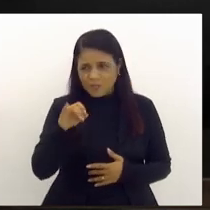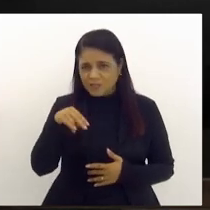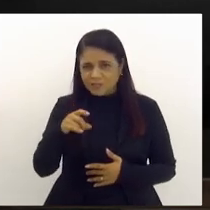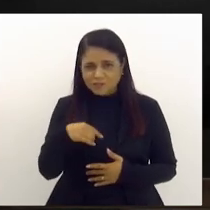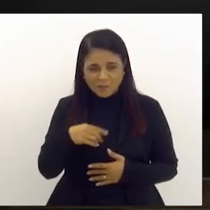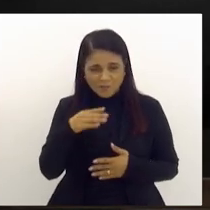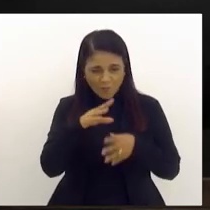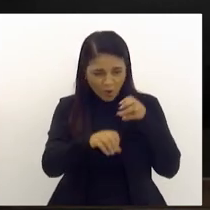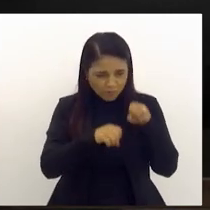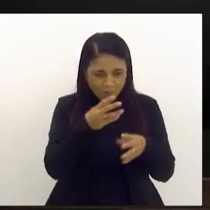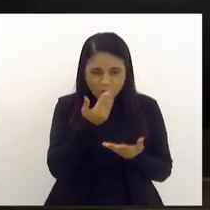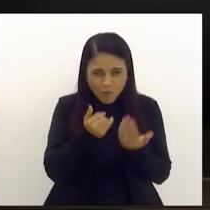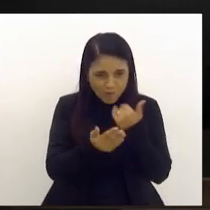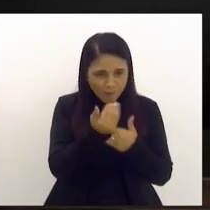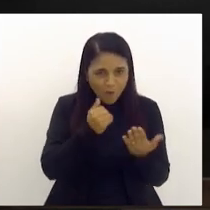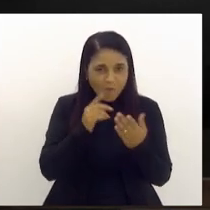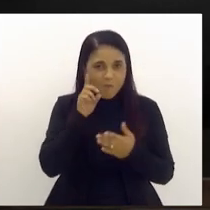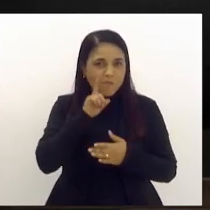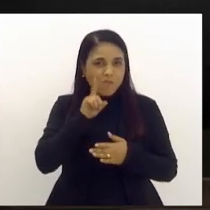bombons que não para.